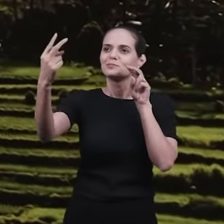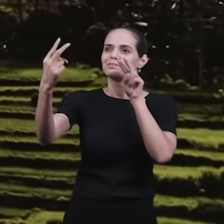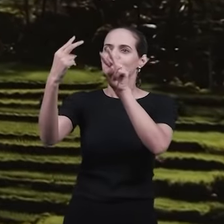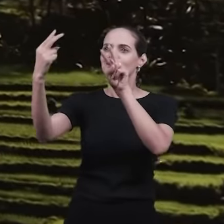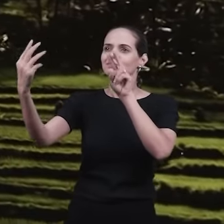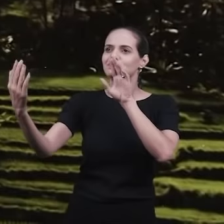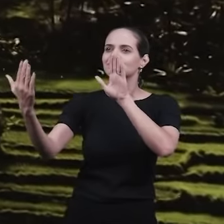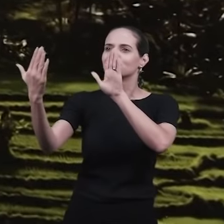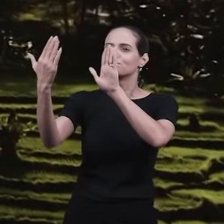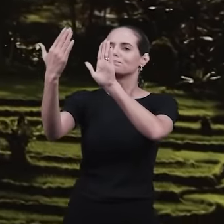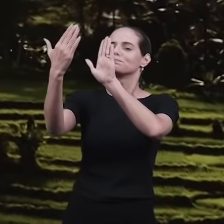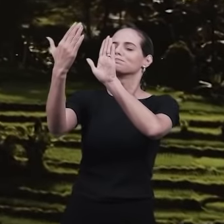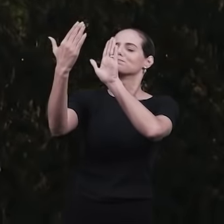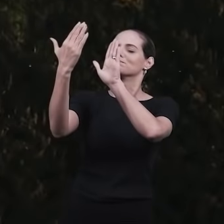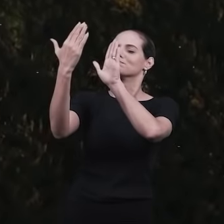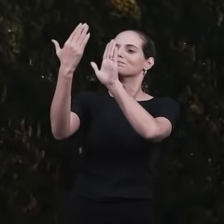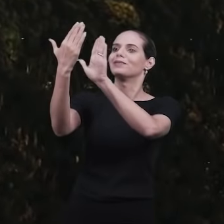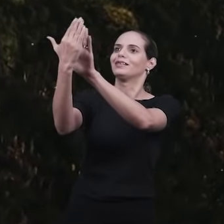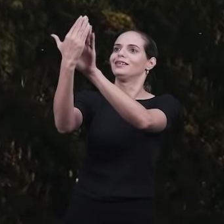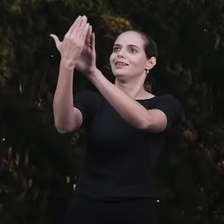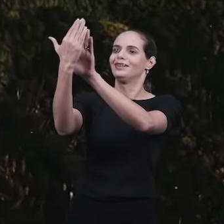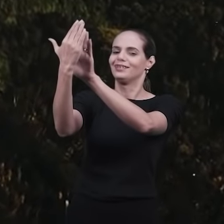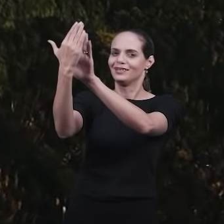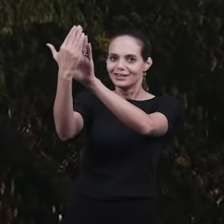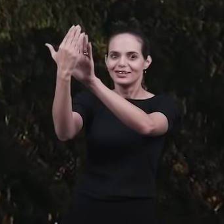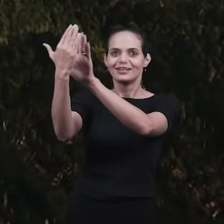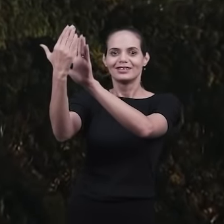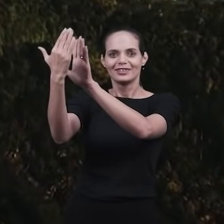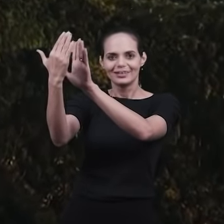e o veremos face a face